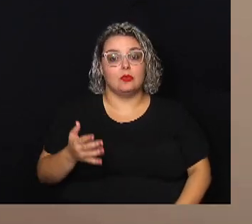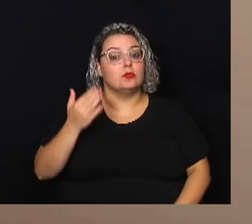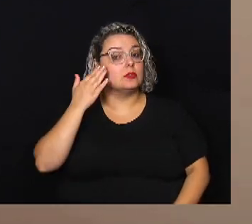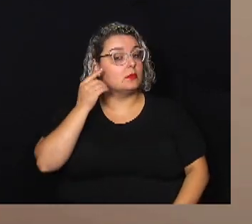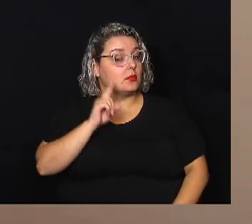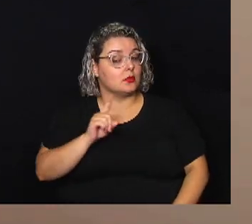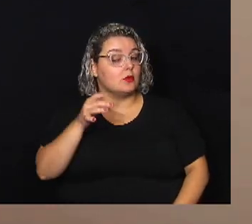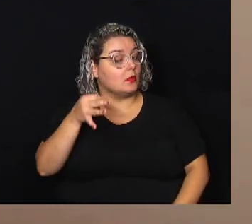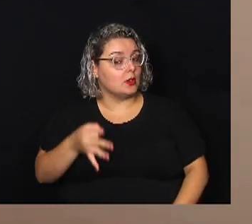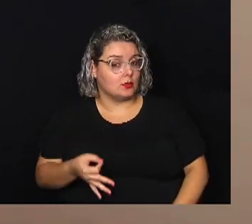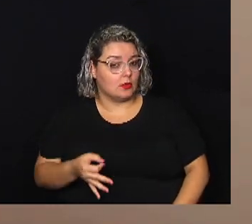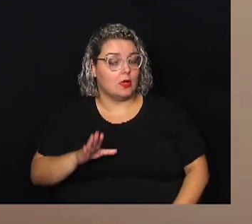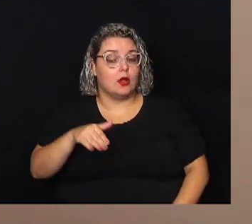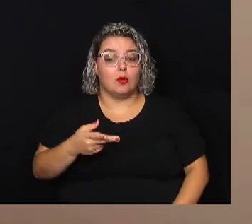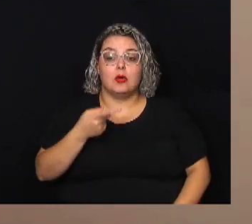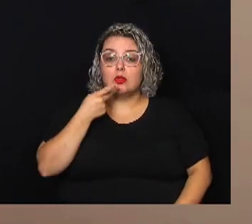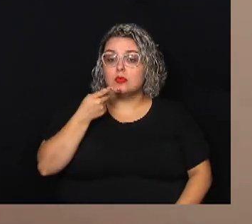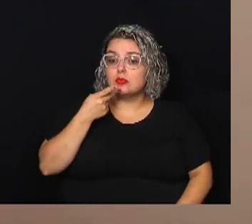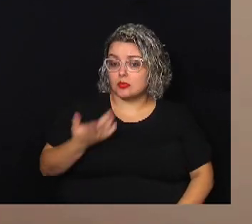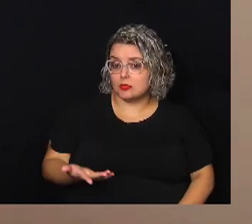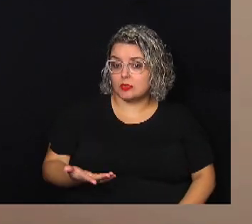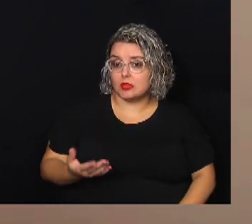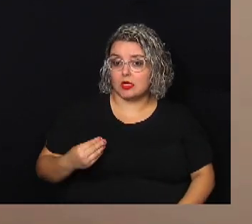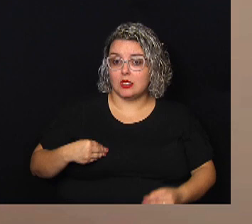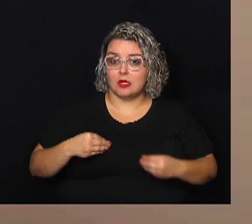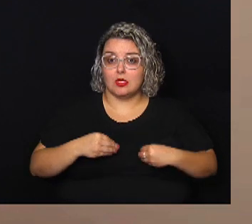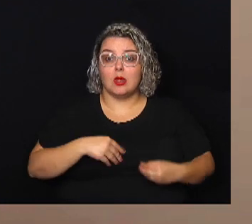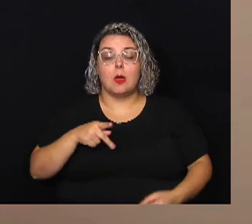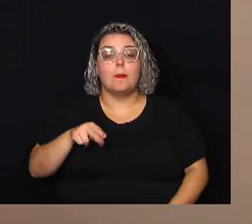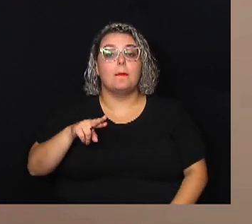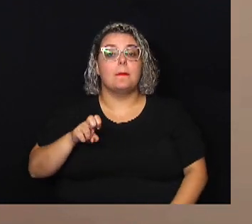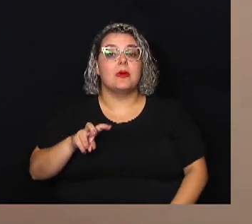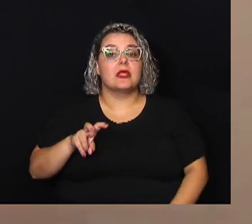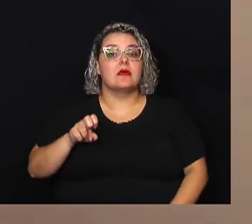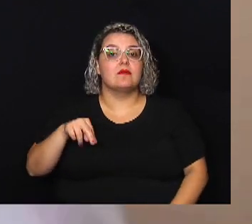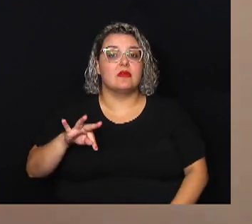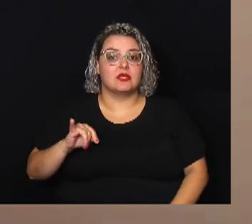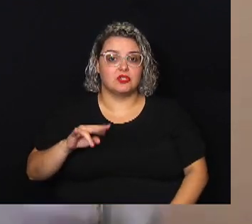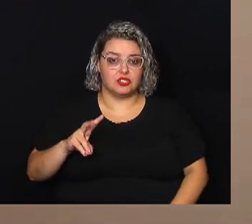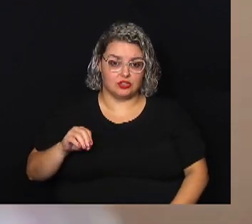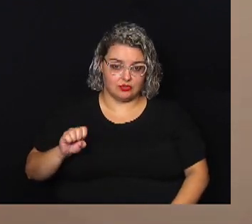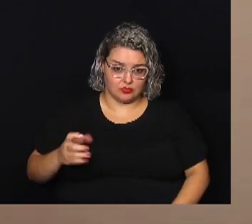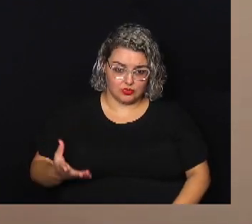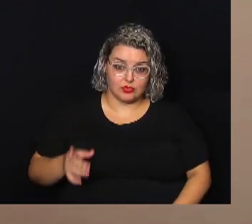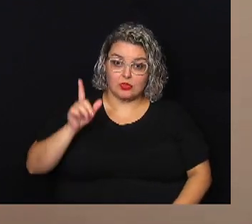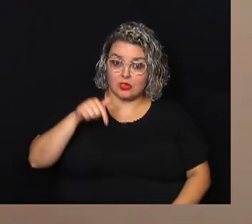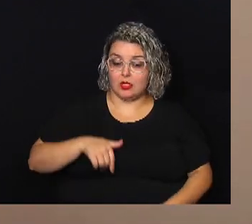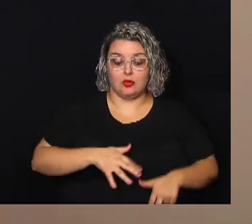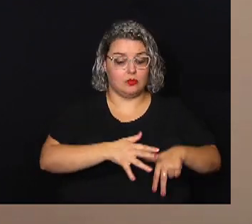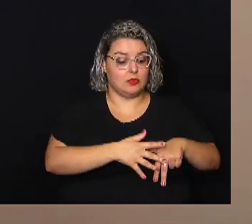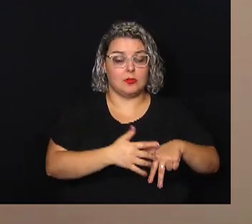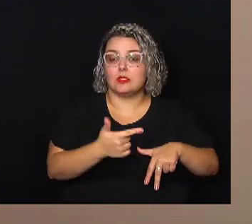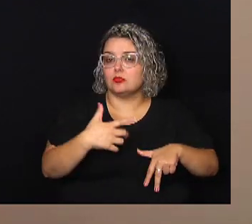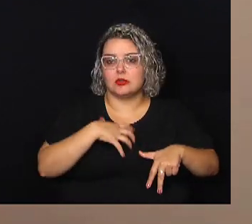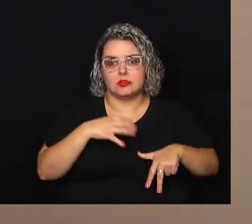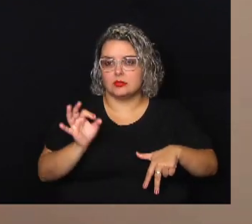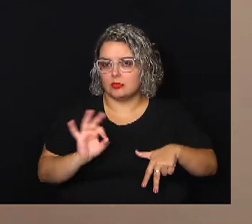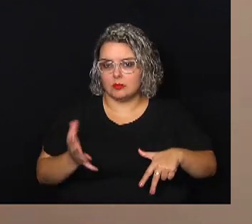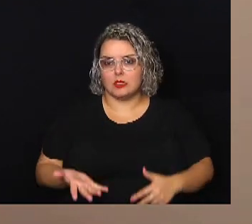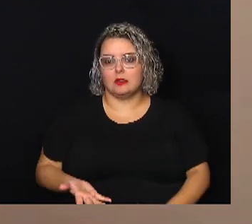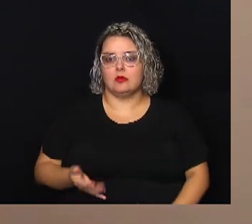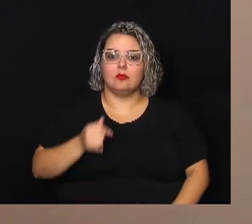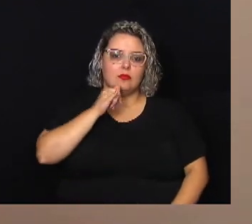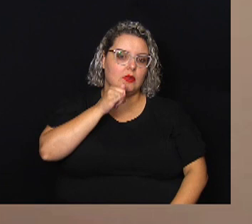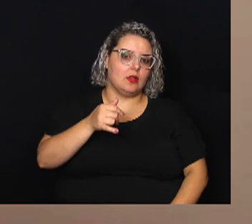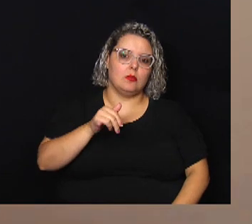ideal. Quando nós falamos de exames preventivos, é naquele paciente que não tem sintoma. Vou falar, por